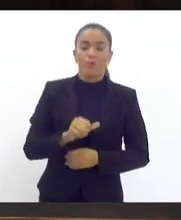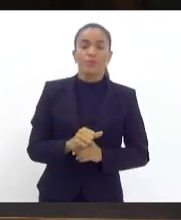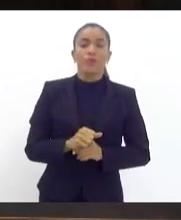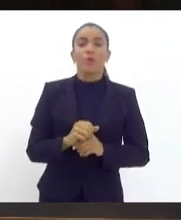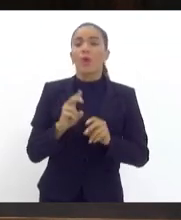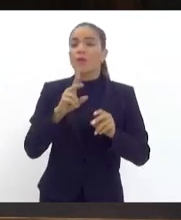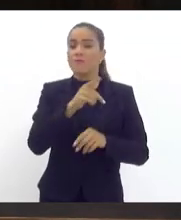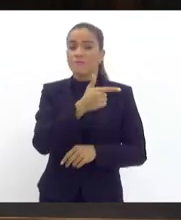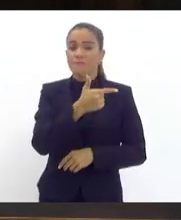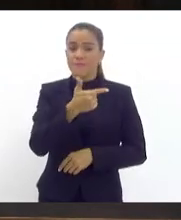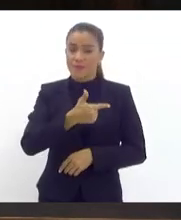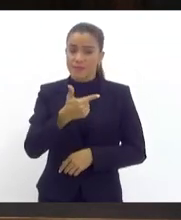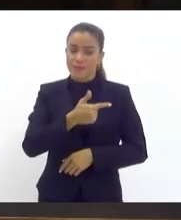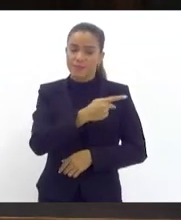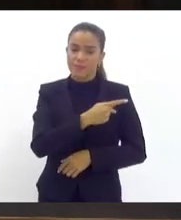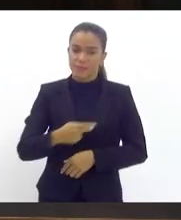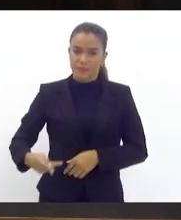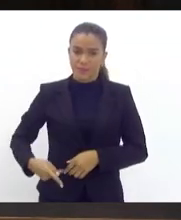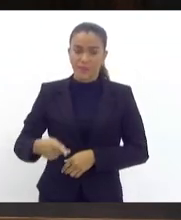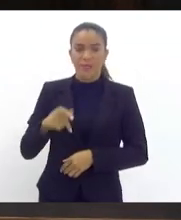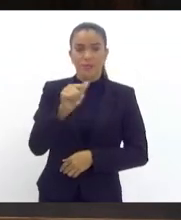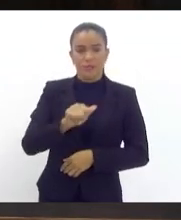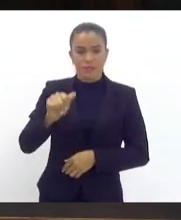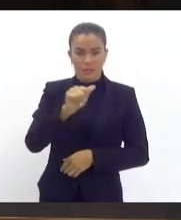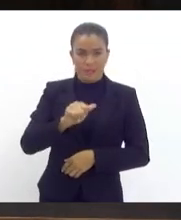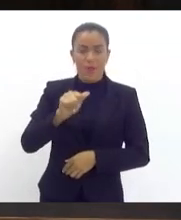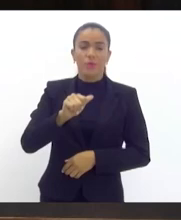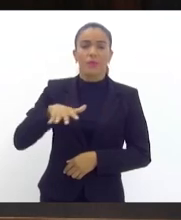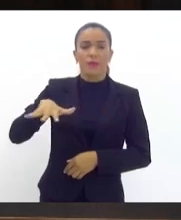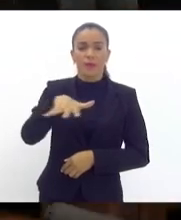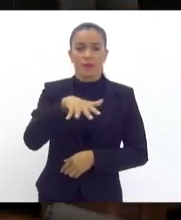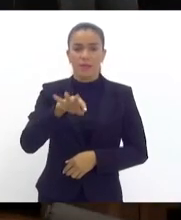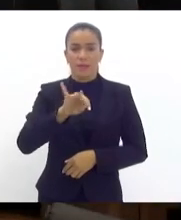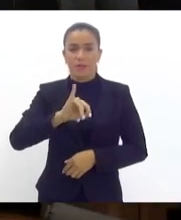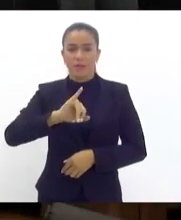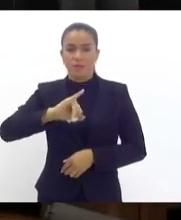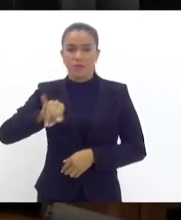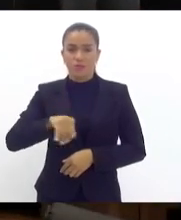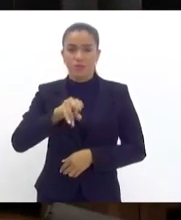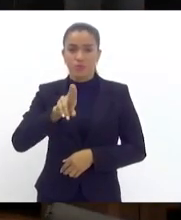Conselho comunitário de segurança e Associação de Moradores da grande Tijuca